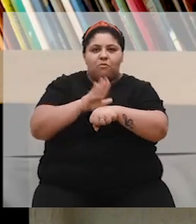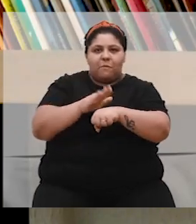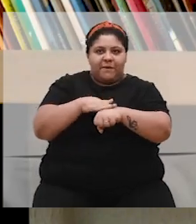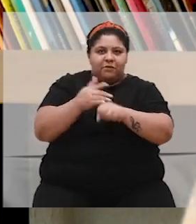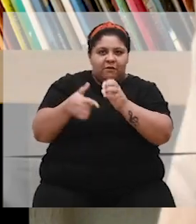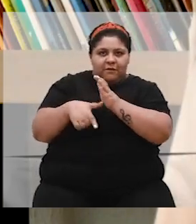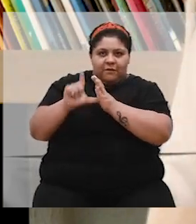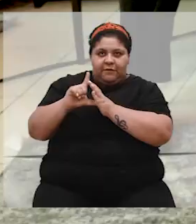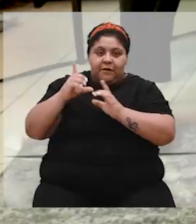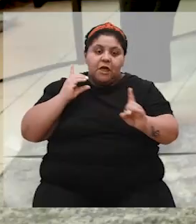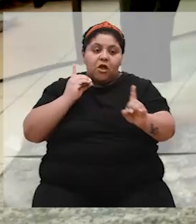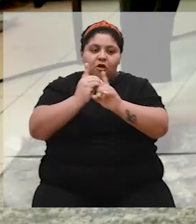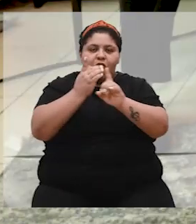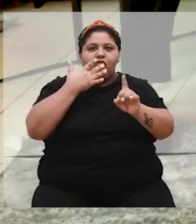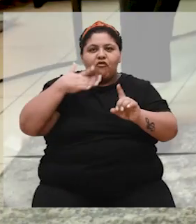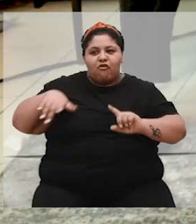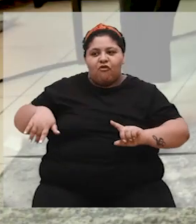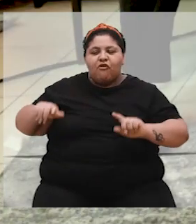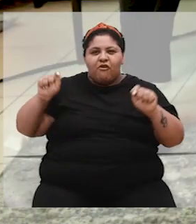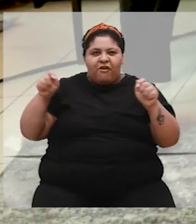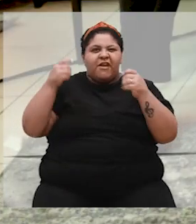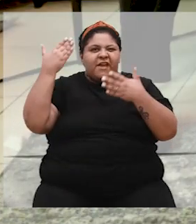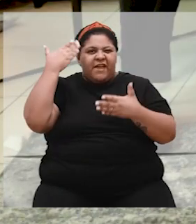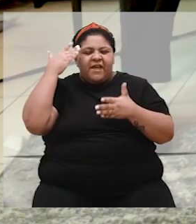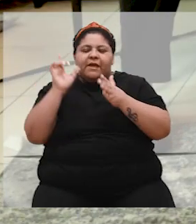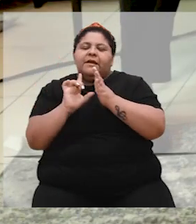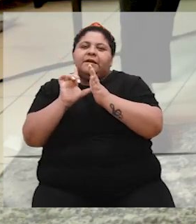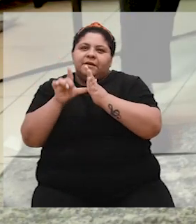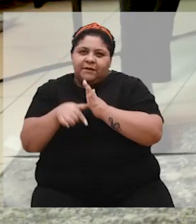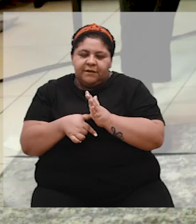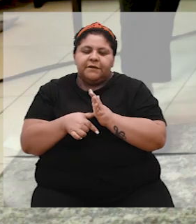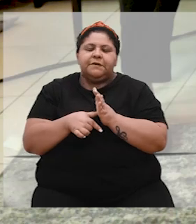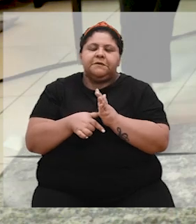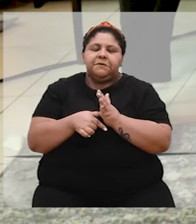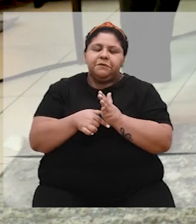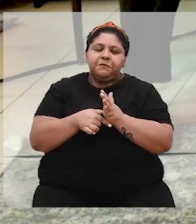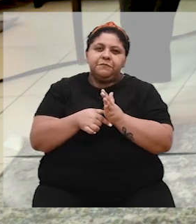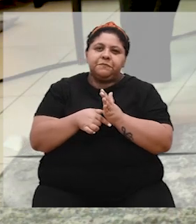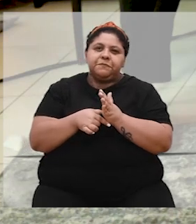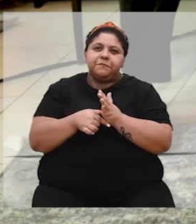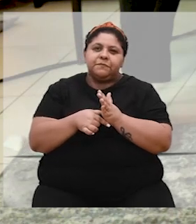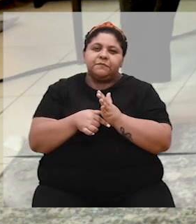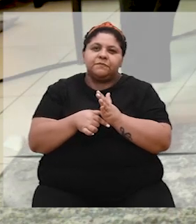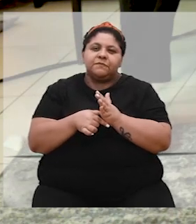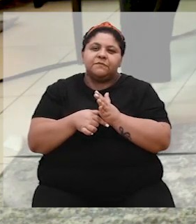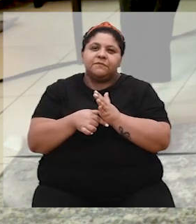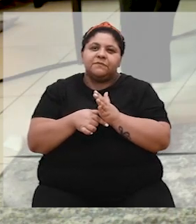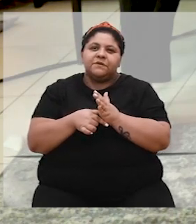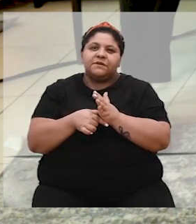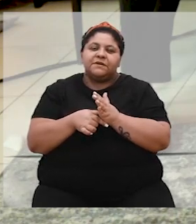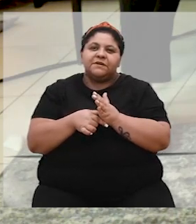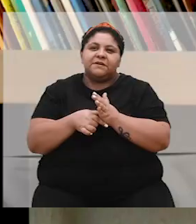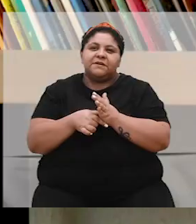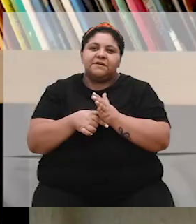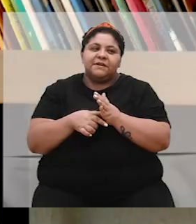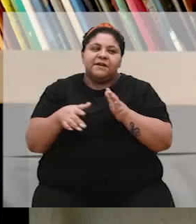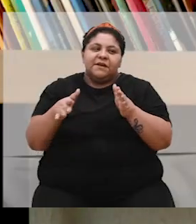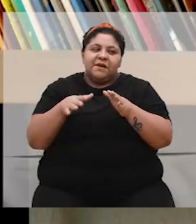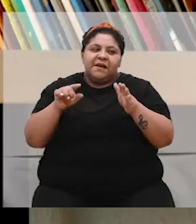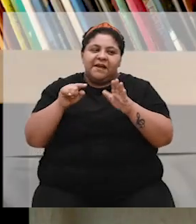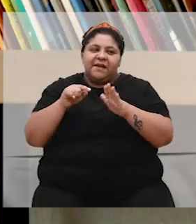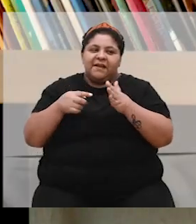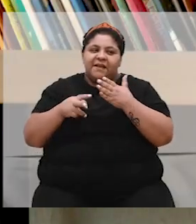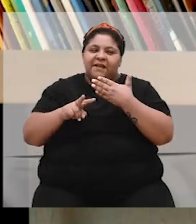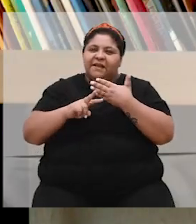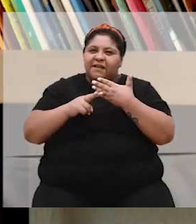momento. Então, quando eu encontro as crianças no festival, eu sei que depois elas vão ser picadas, né, pela mosquinha que a gente diz